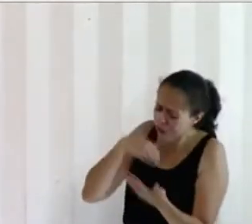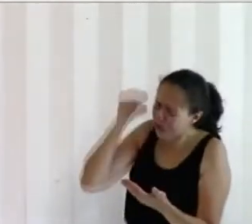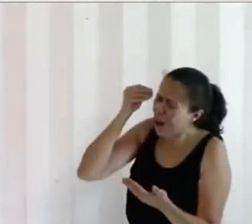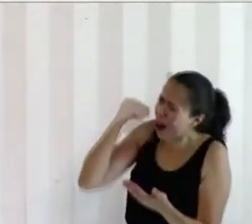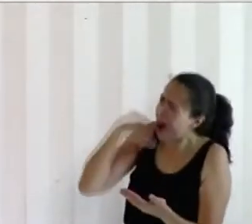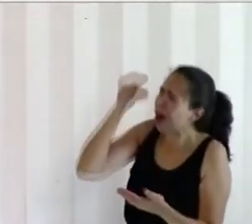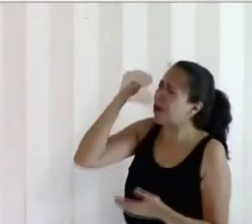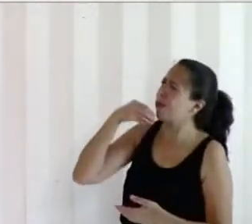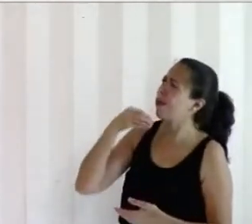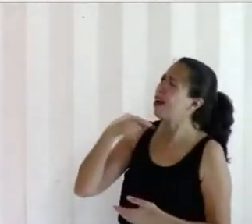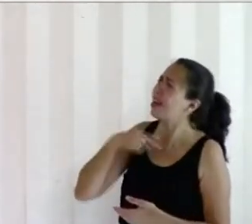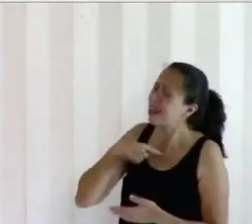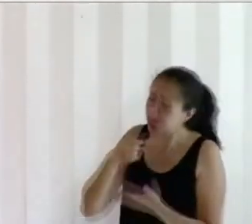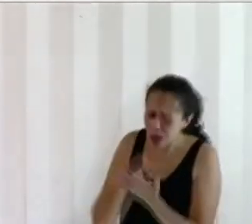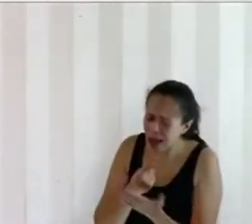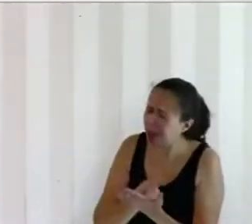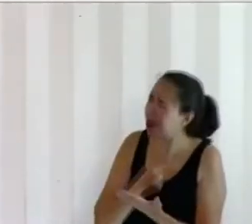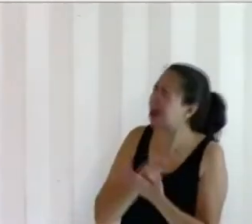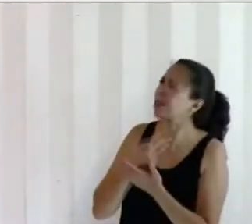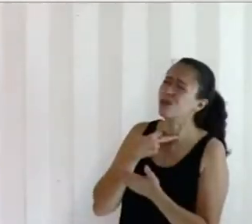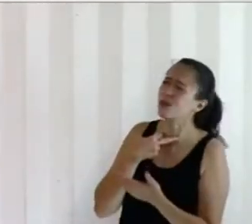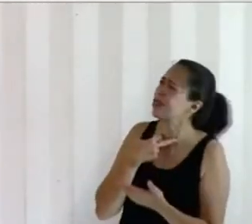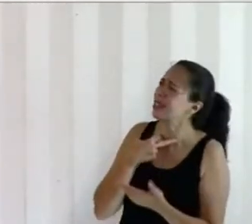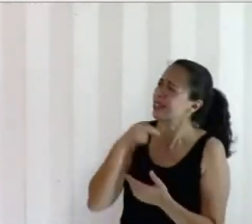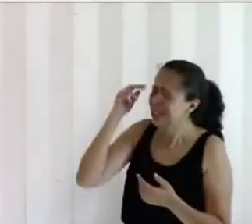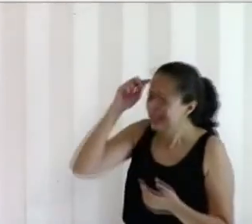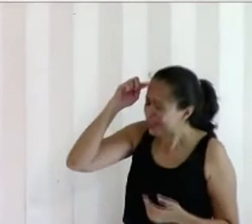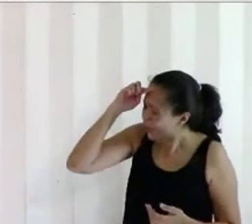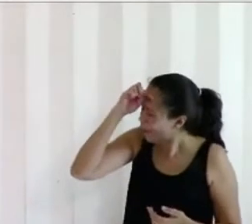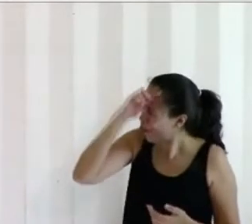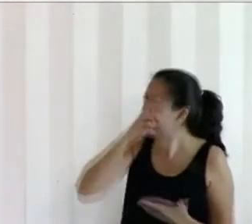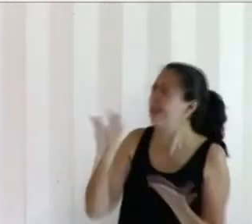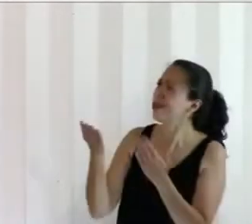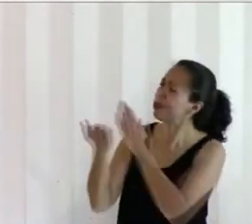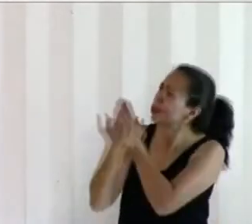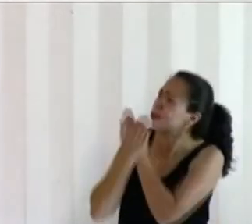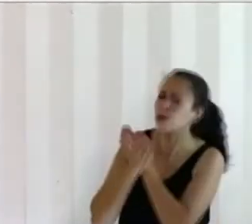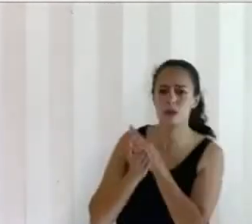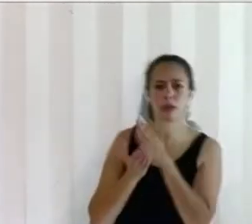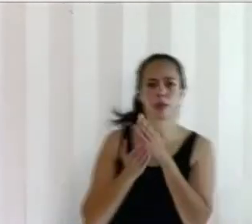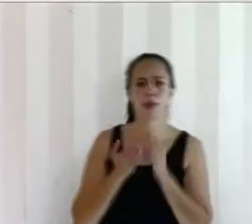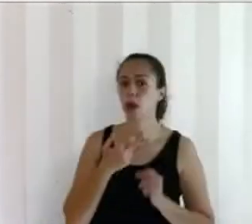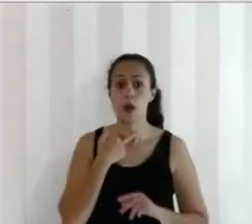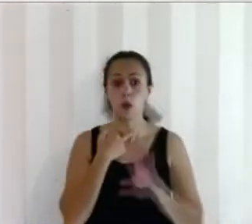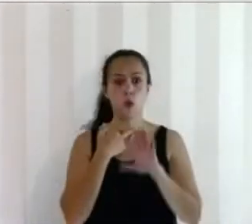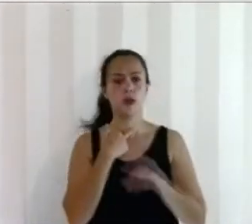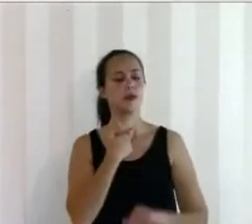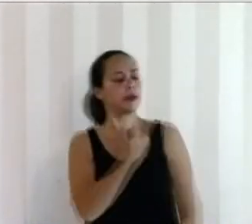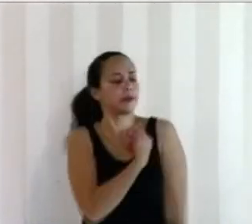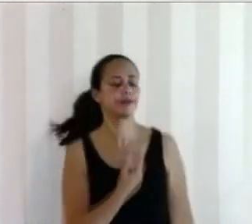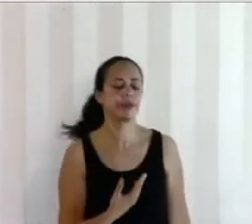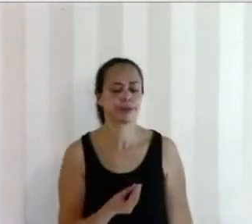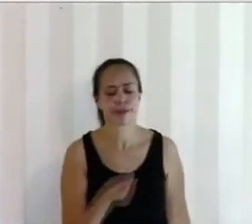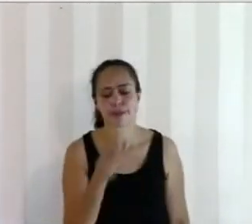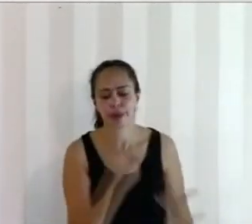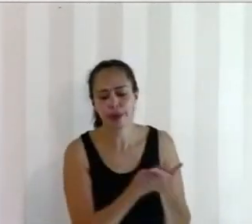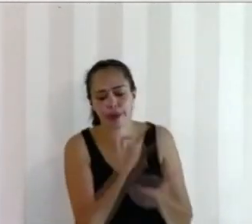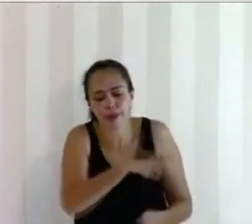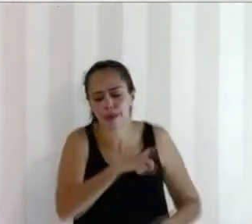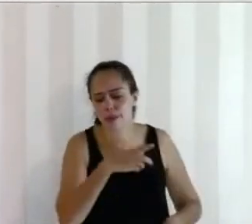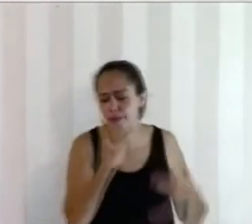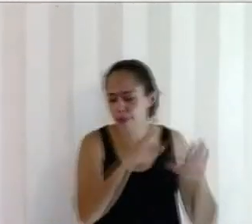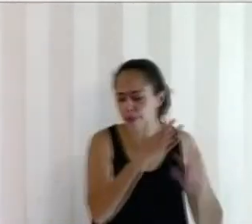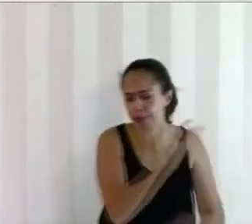me conformar. Na verdade, tem uma coisa que Paulo disse, olha, você não pode